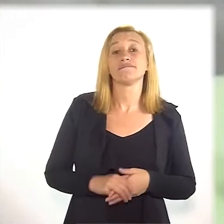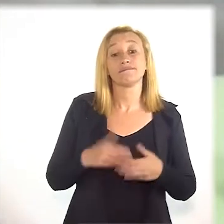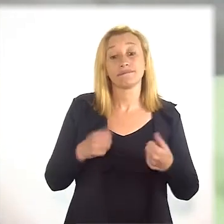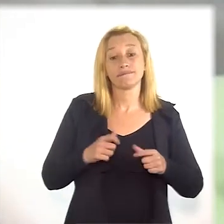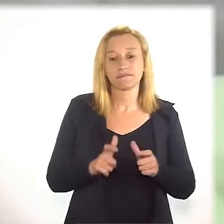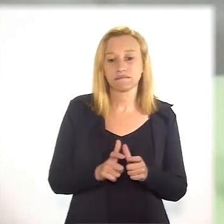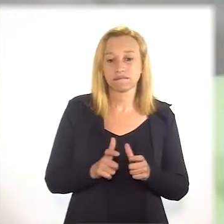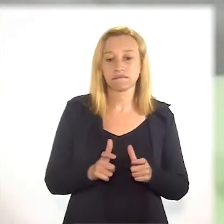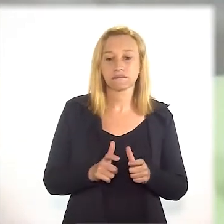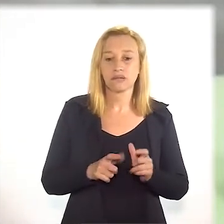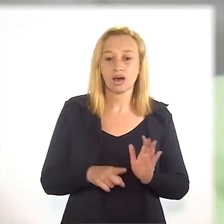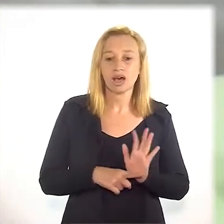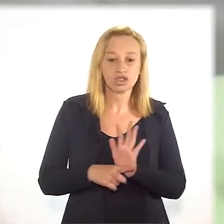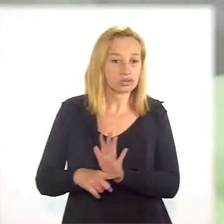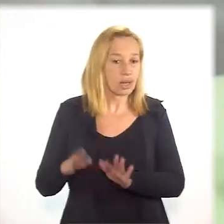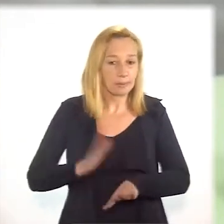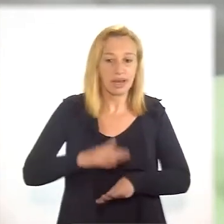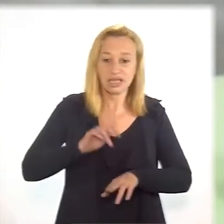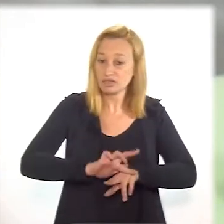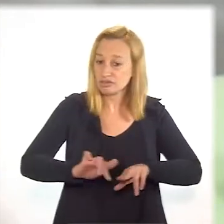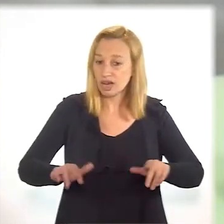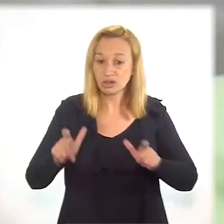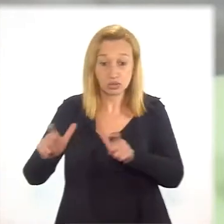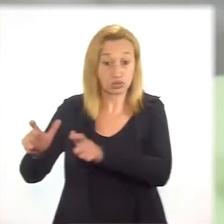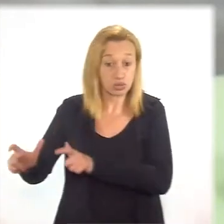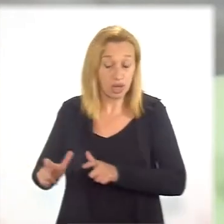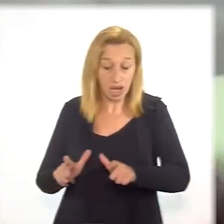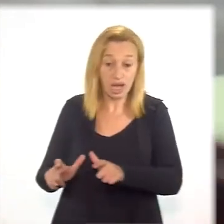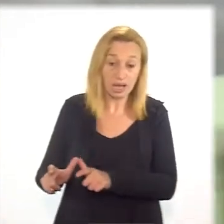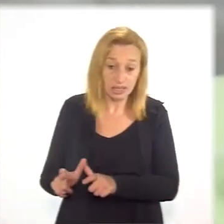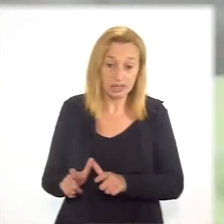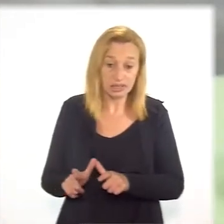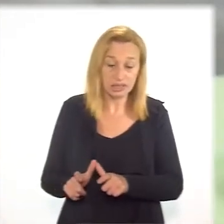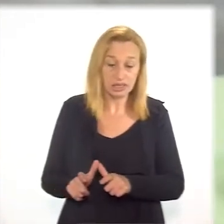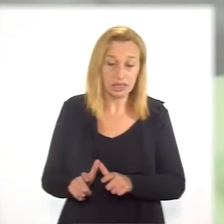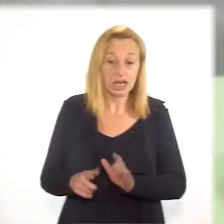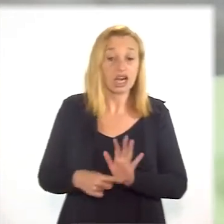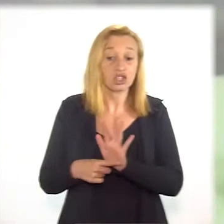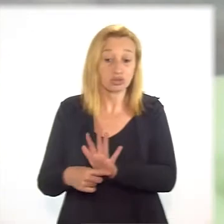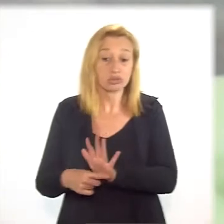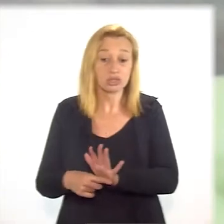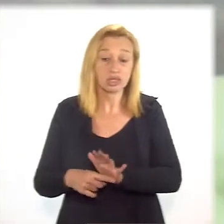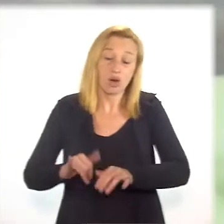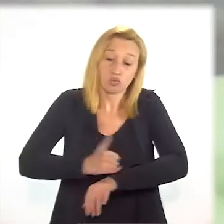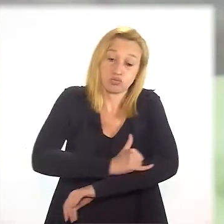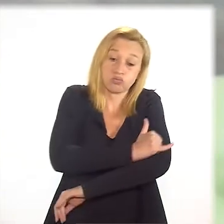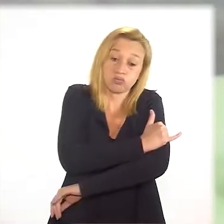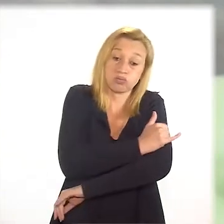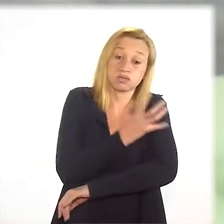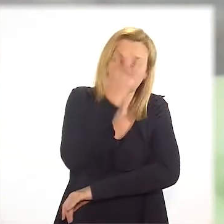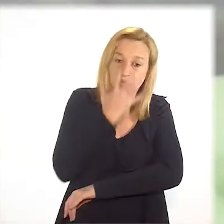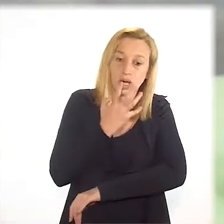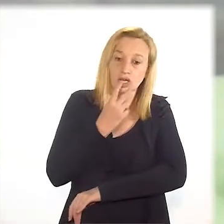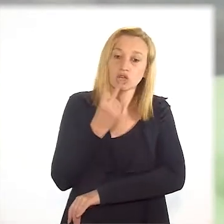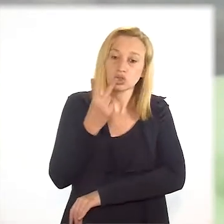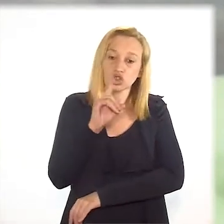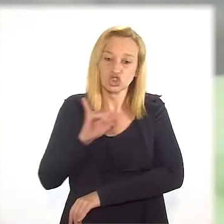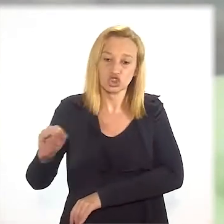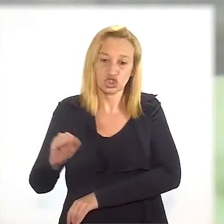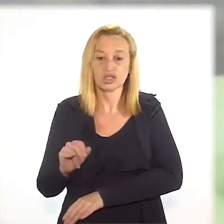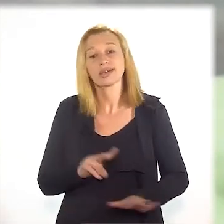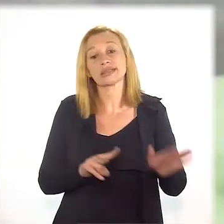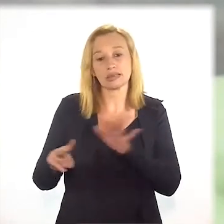teve que ampliar para o atendimento em vários ambulatórios, focando para aqueles muito, muito graves, em 2 dias da semana que ficam